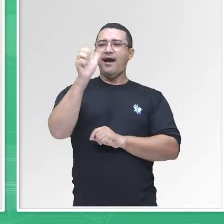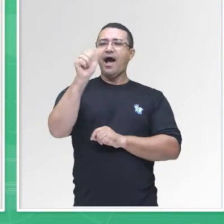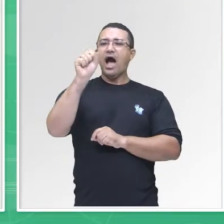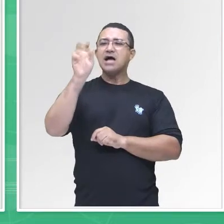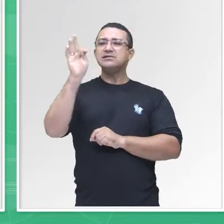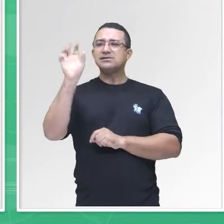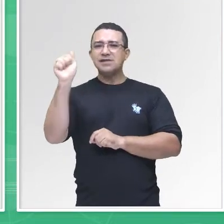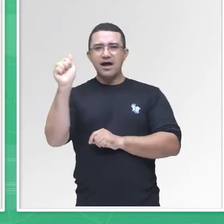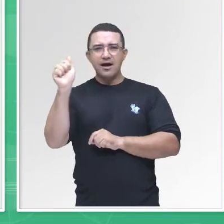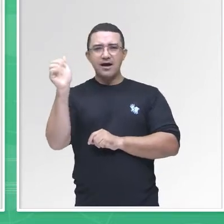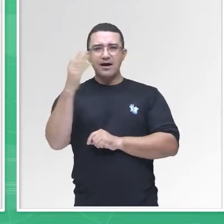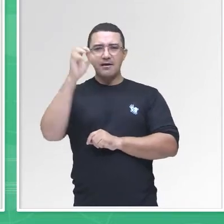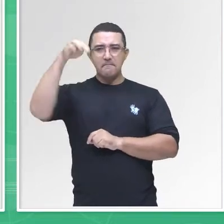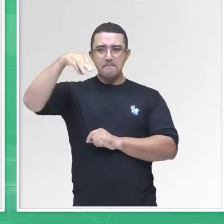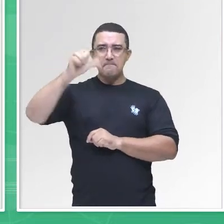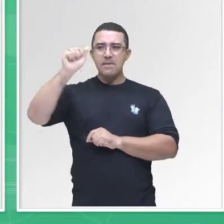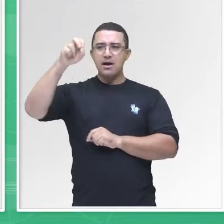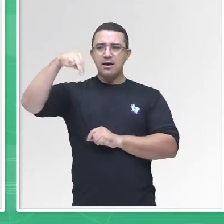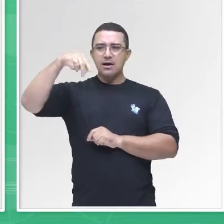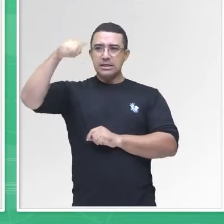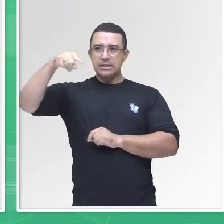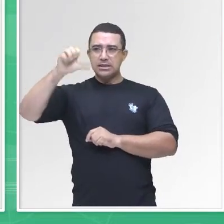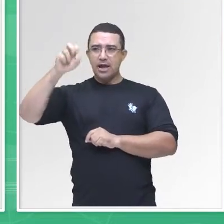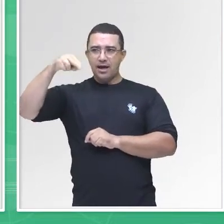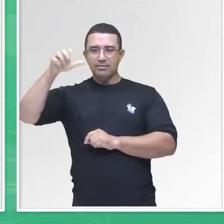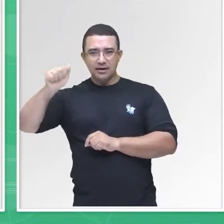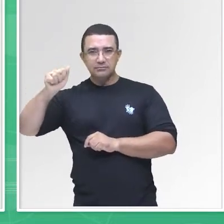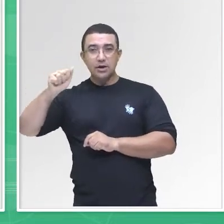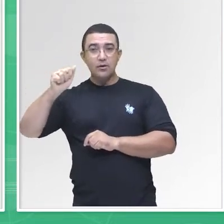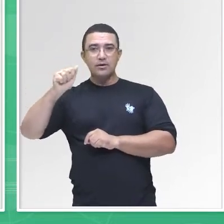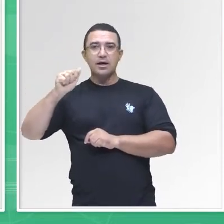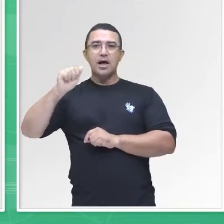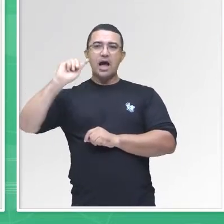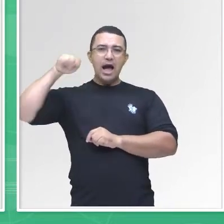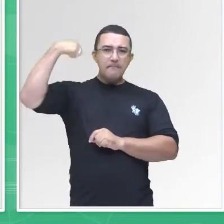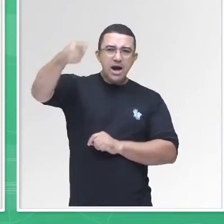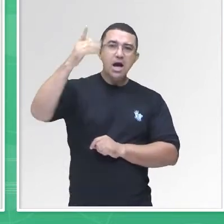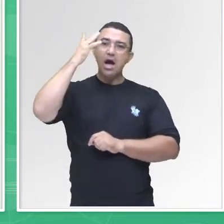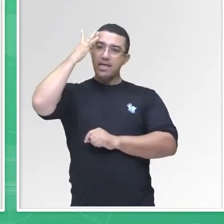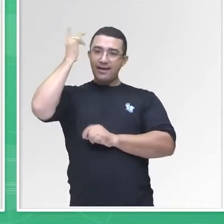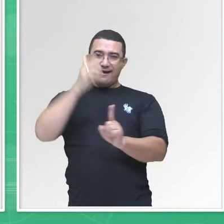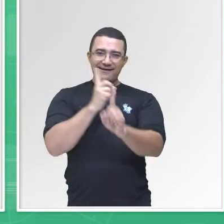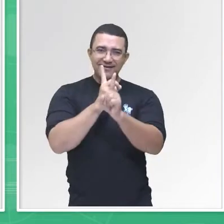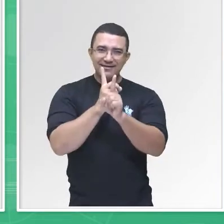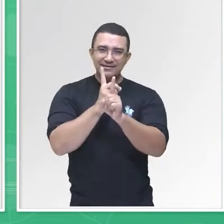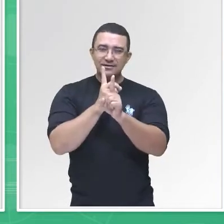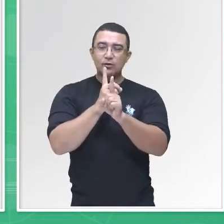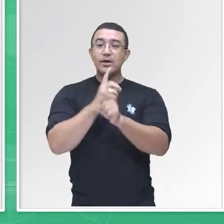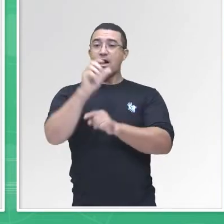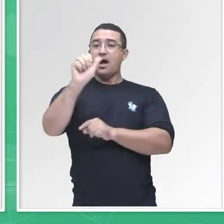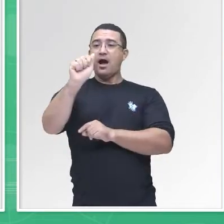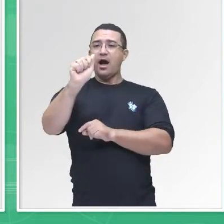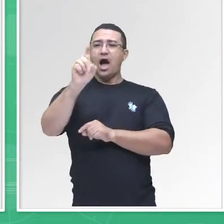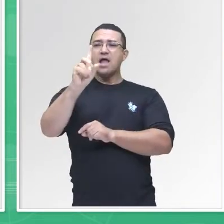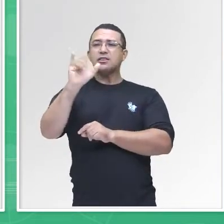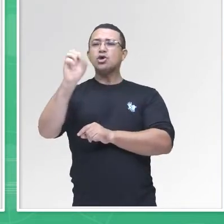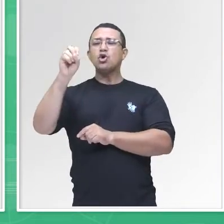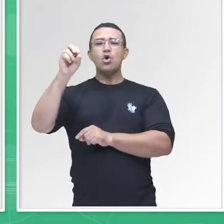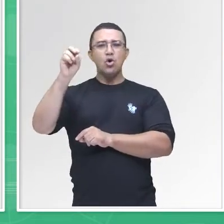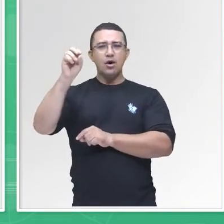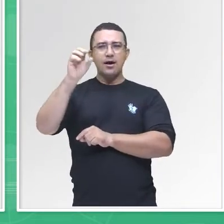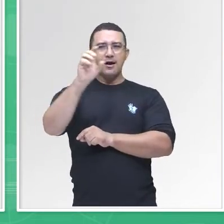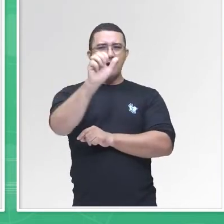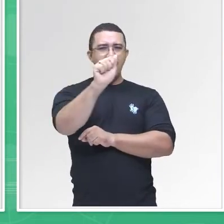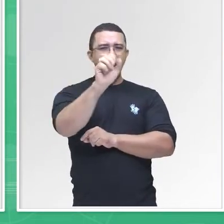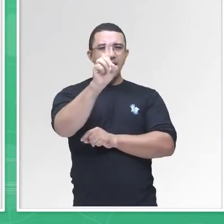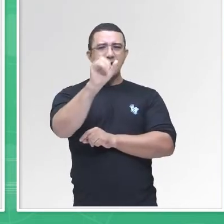fonética da palavra, né? Até amanhã. Adiós, já torna-se mais formal essa despedida. E